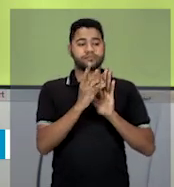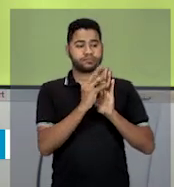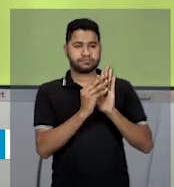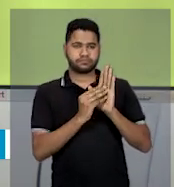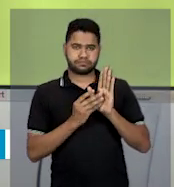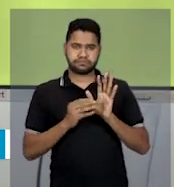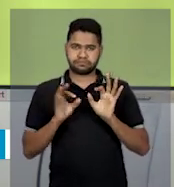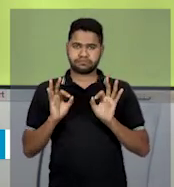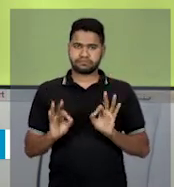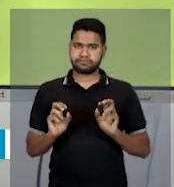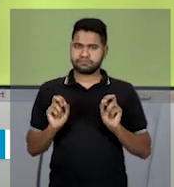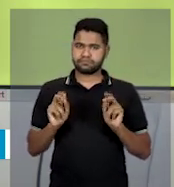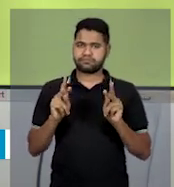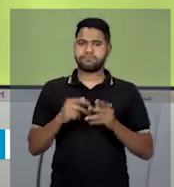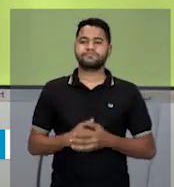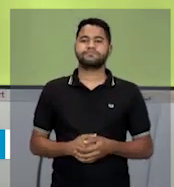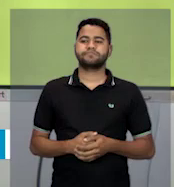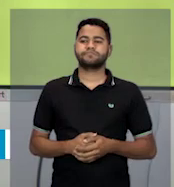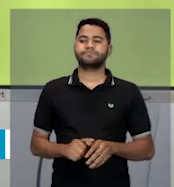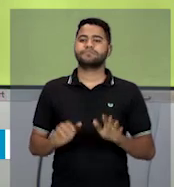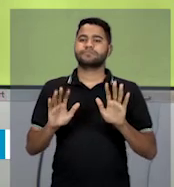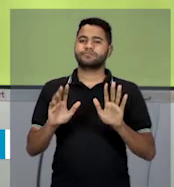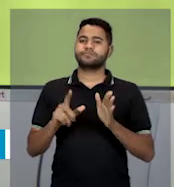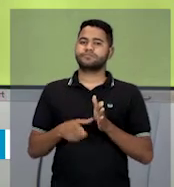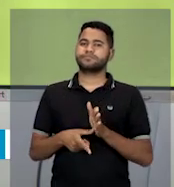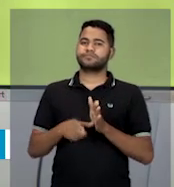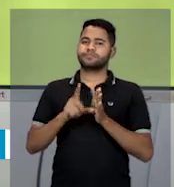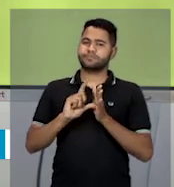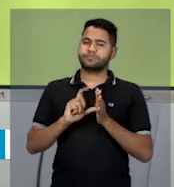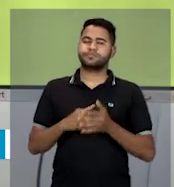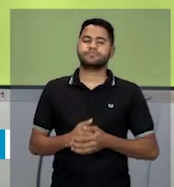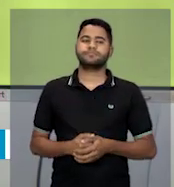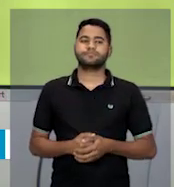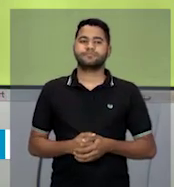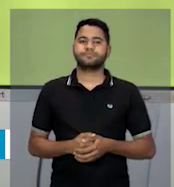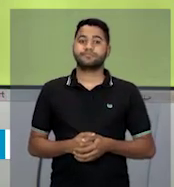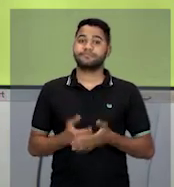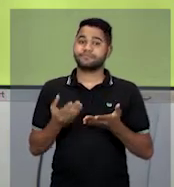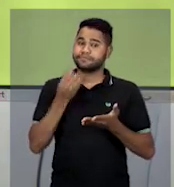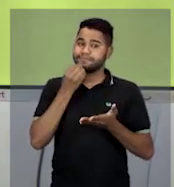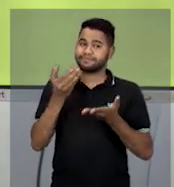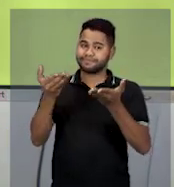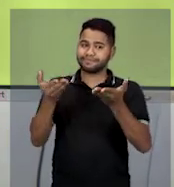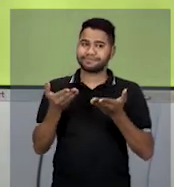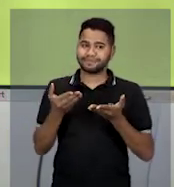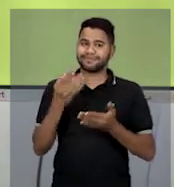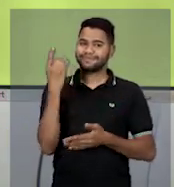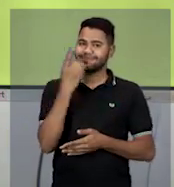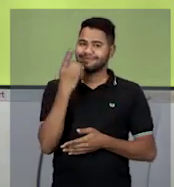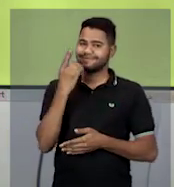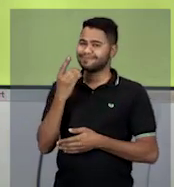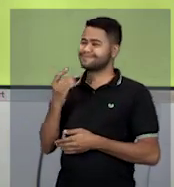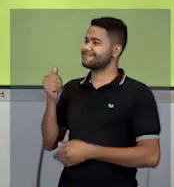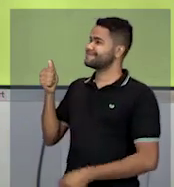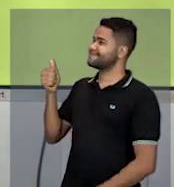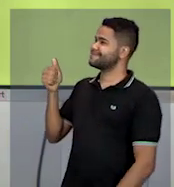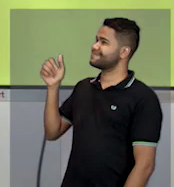em si, ok? Mas antes de iniciarmos, vamos dar as boas-vindas para o Daniel,